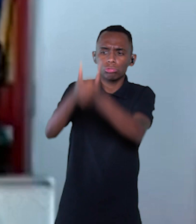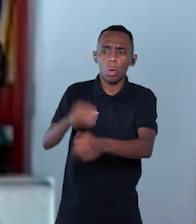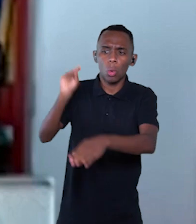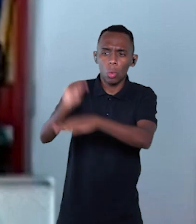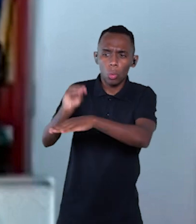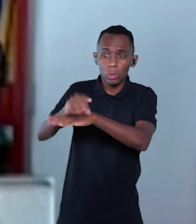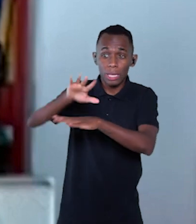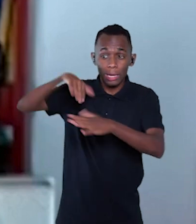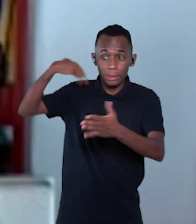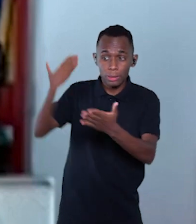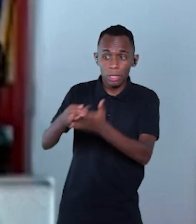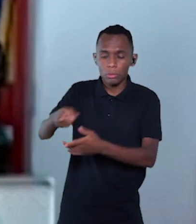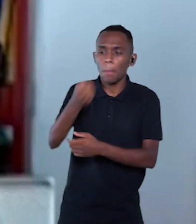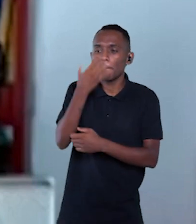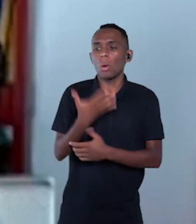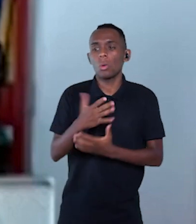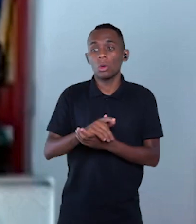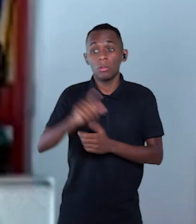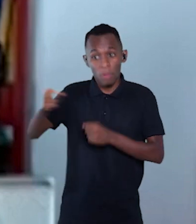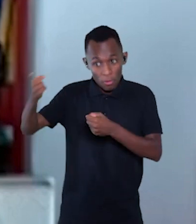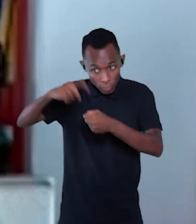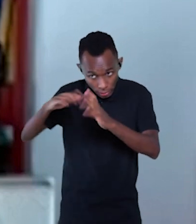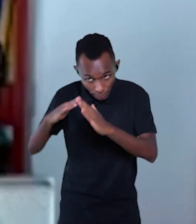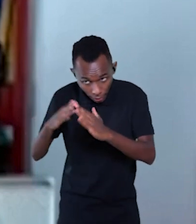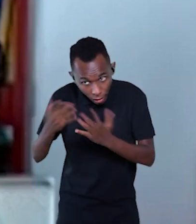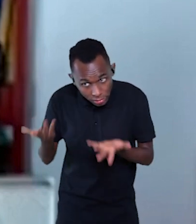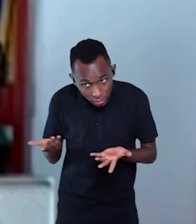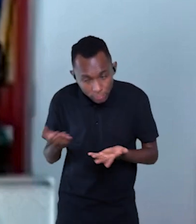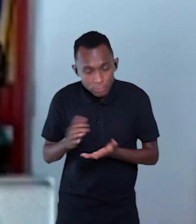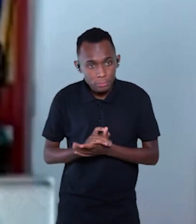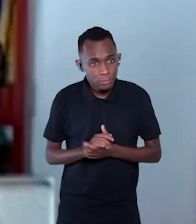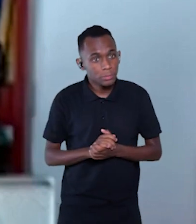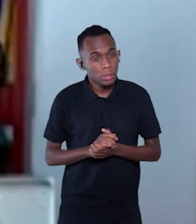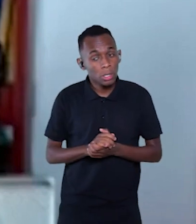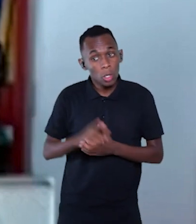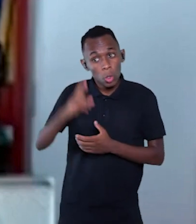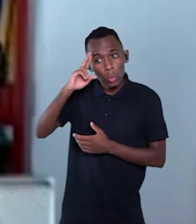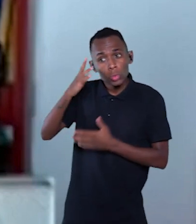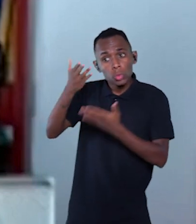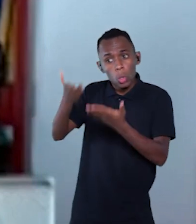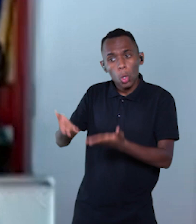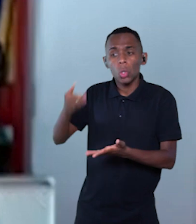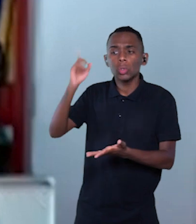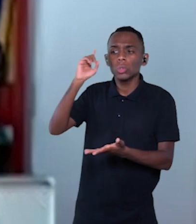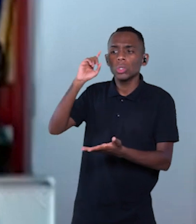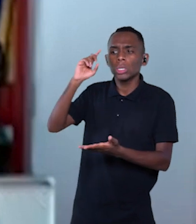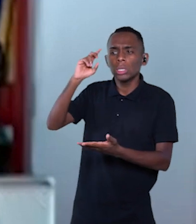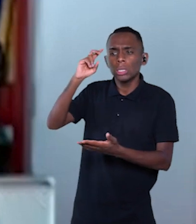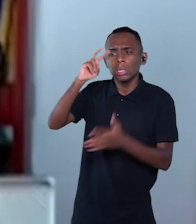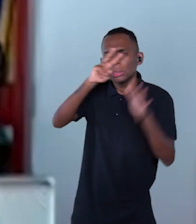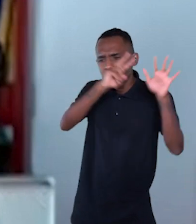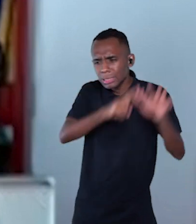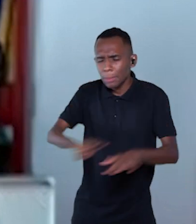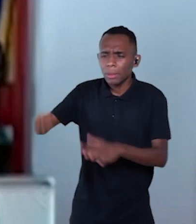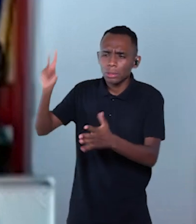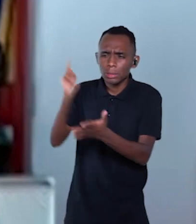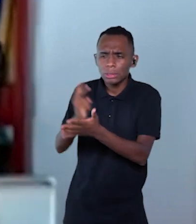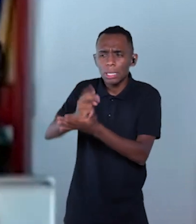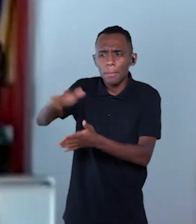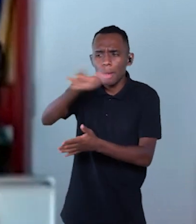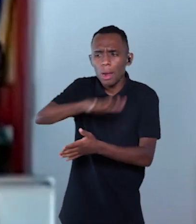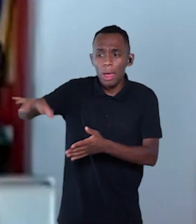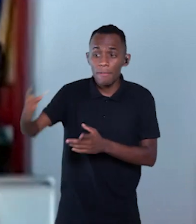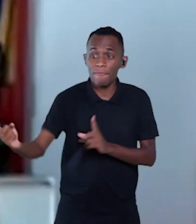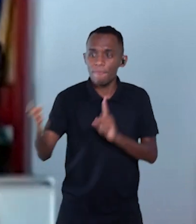continuar cuidando do senhor até o senhor ficar bom, o senhor voltaria para casa? O senhor poderia vir toda semana de lá do